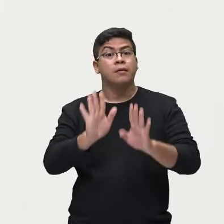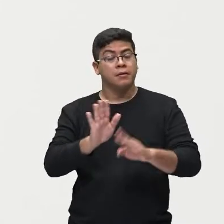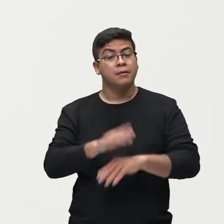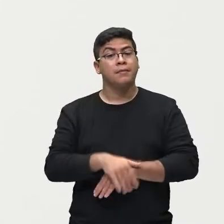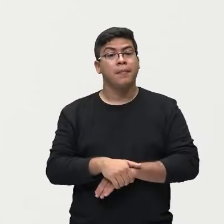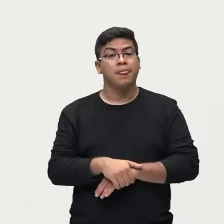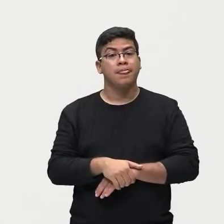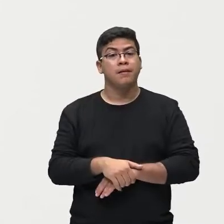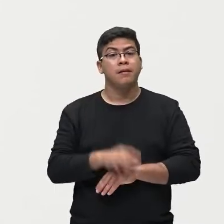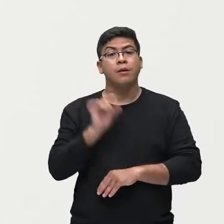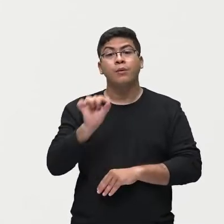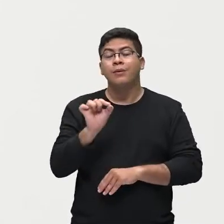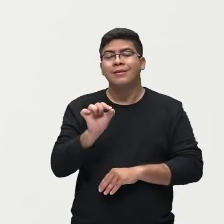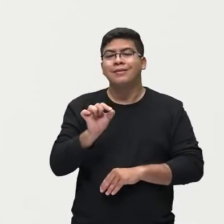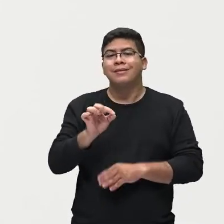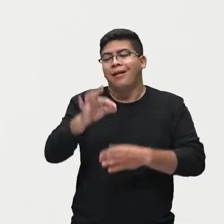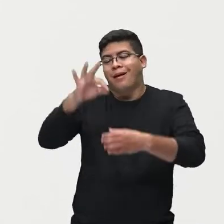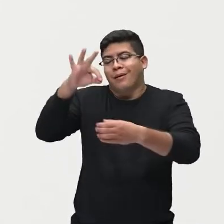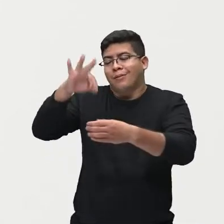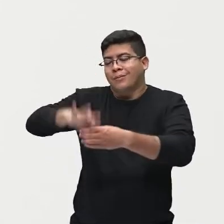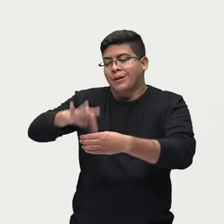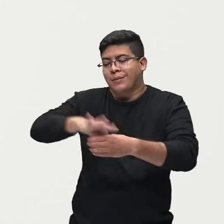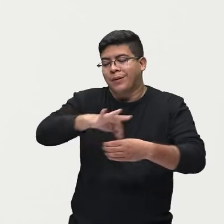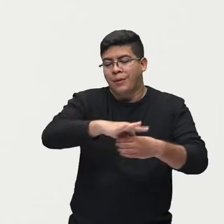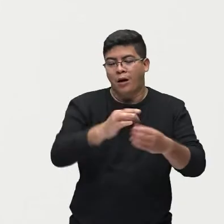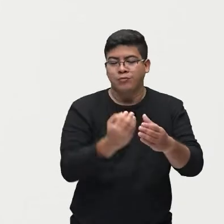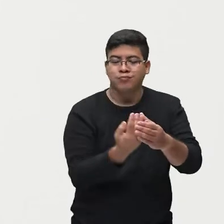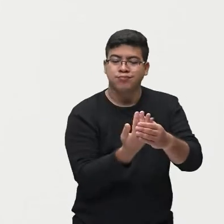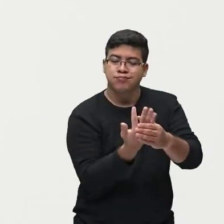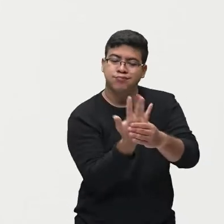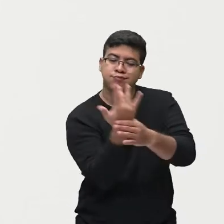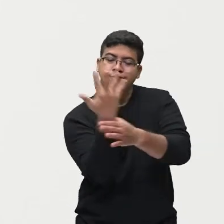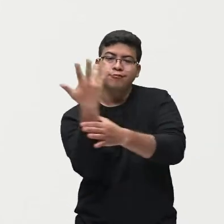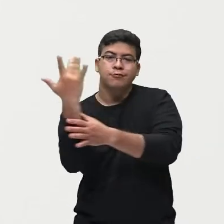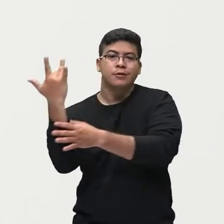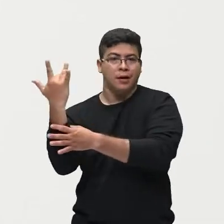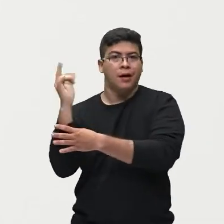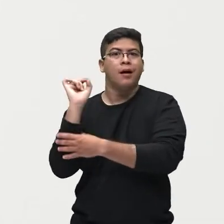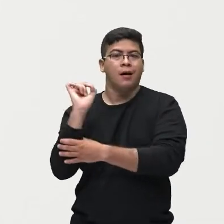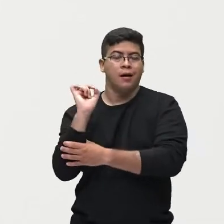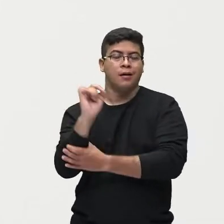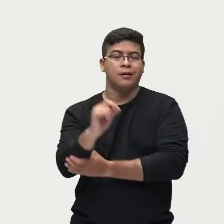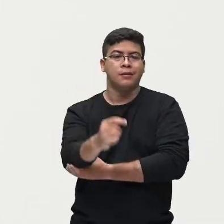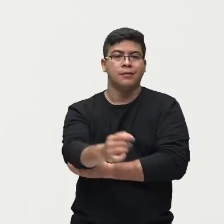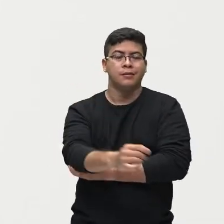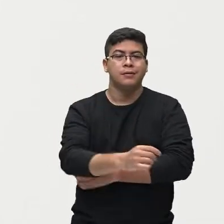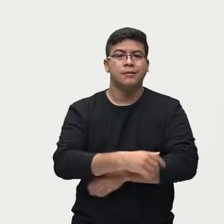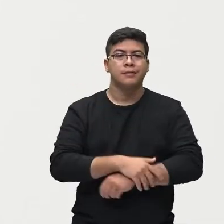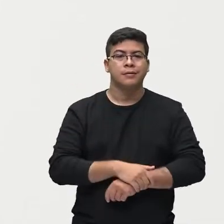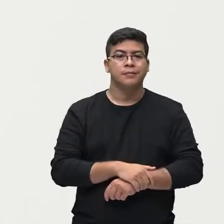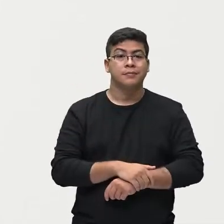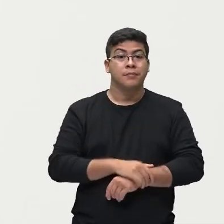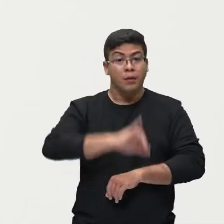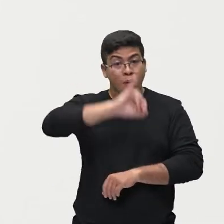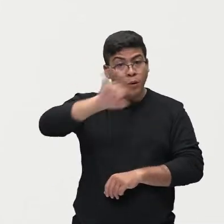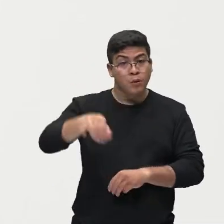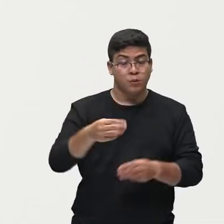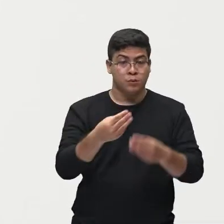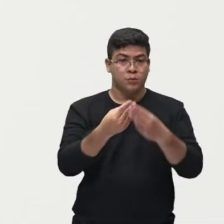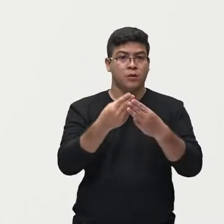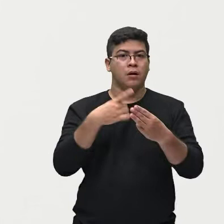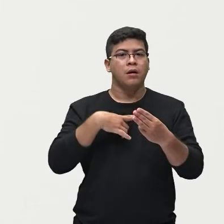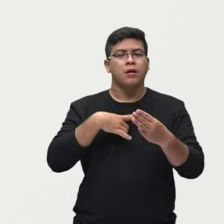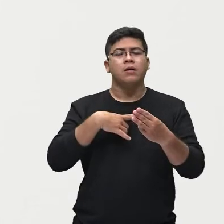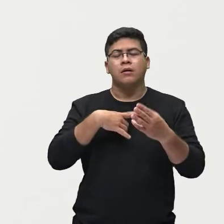terra, ela dá. Presta atenção aqui, olha só que legal. Então, o judaísmo trabalha de maneira muito